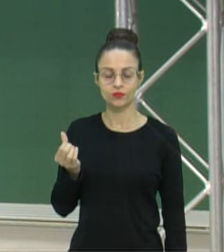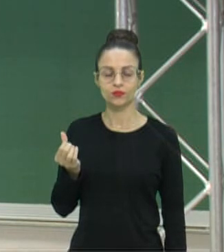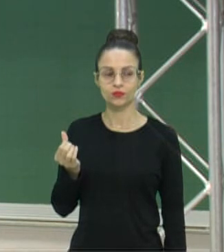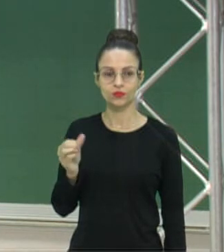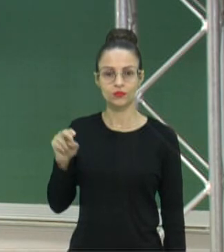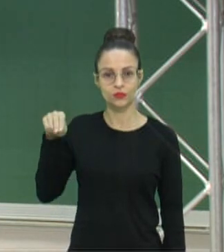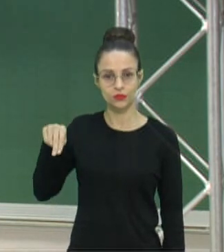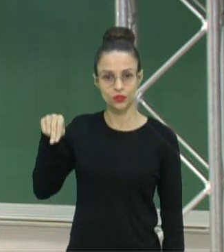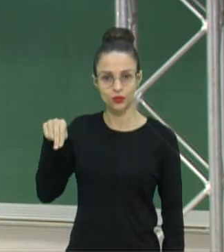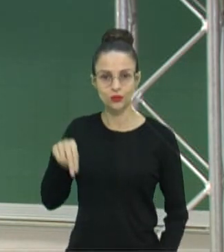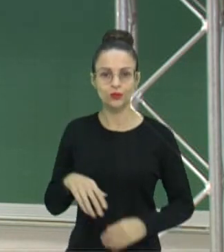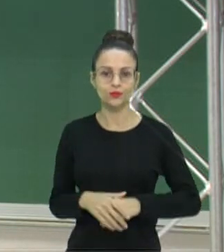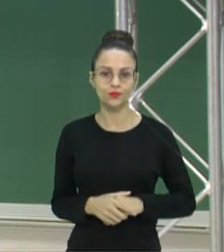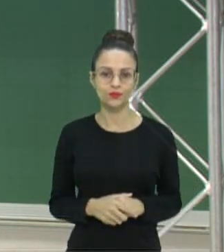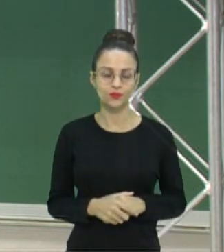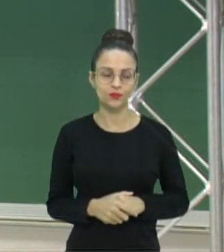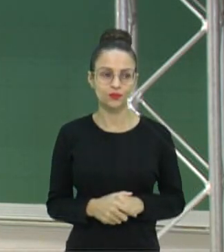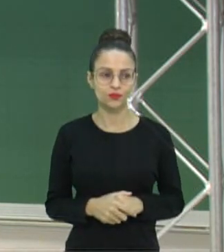newtons.